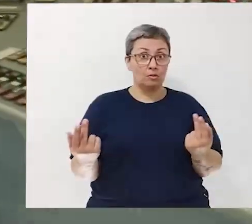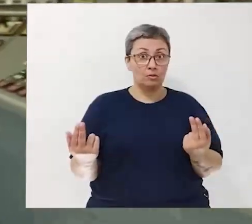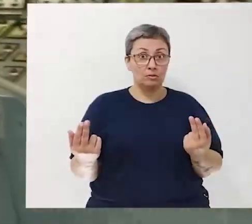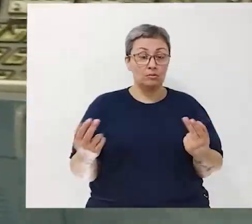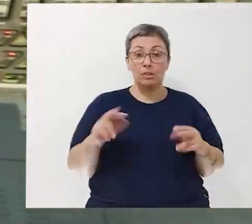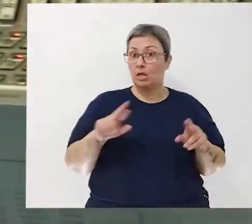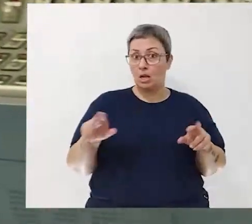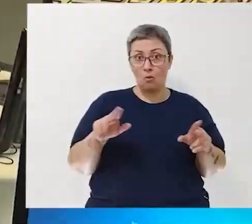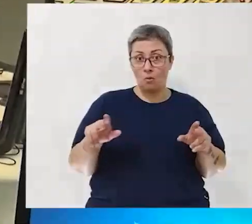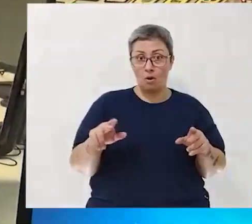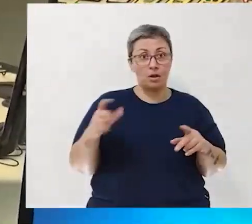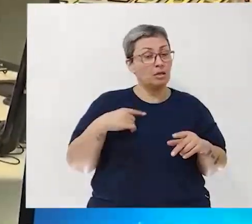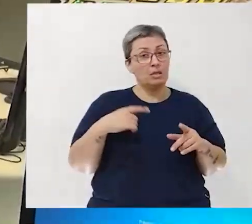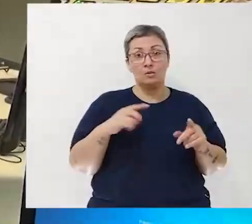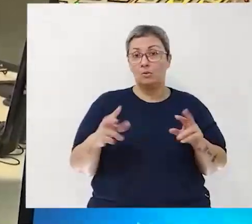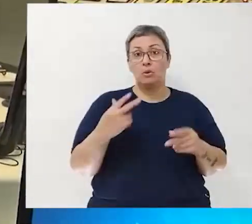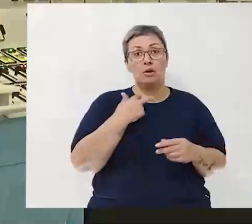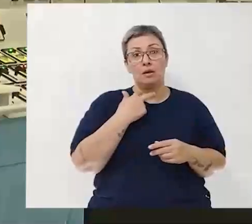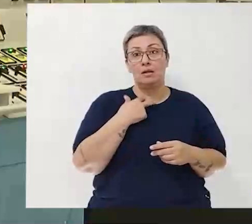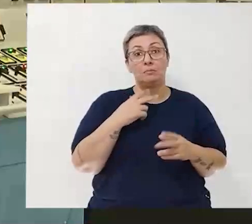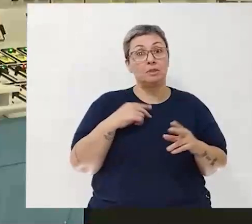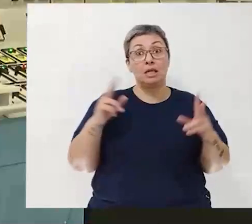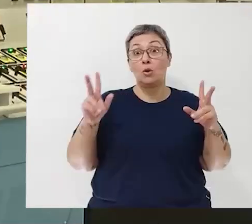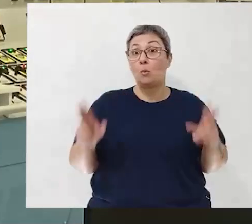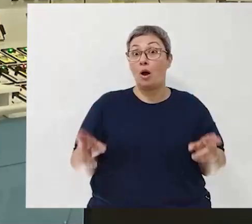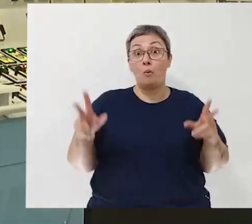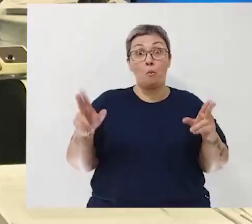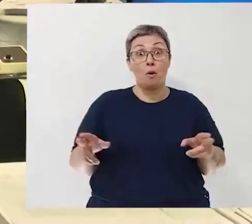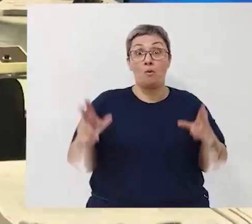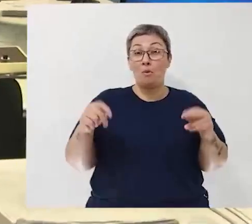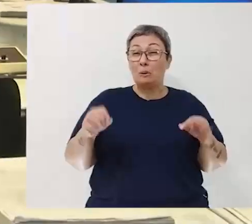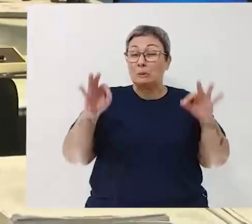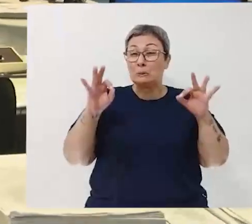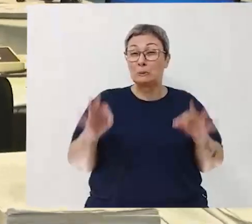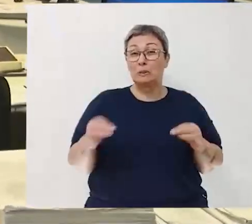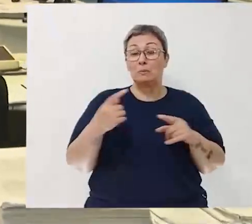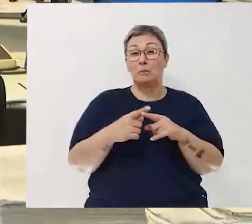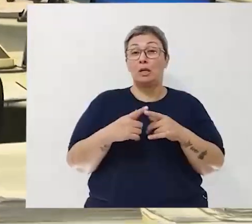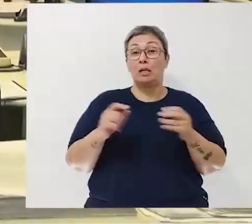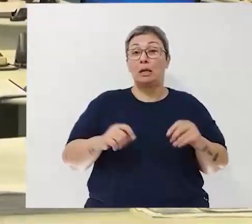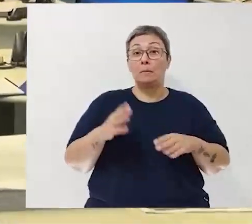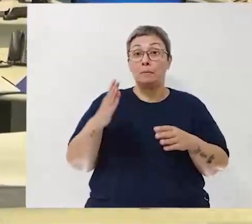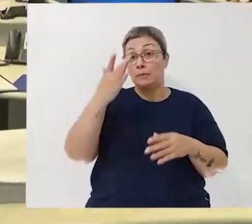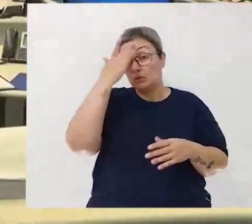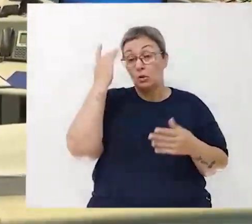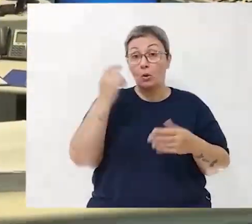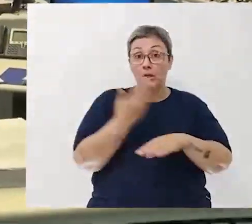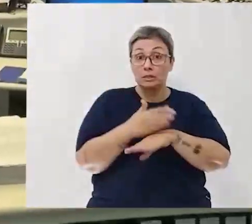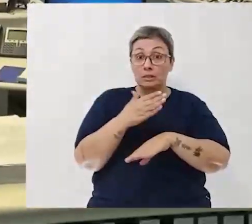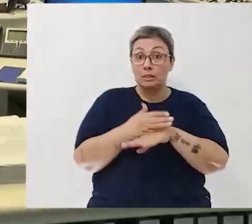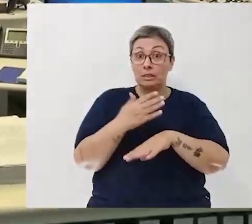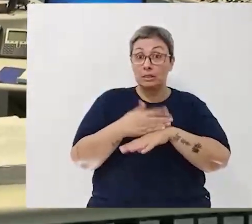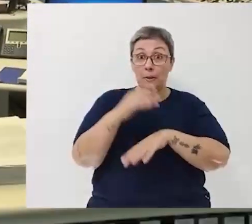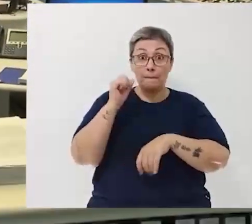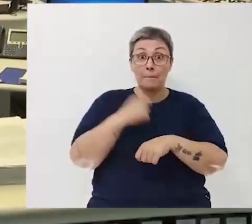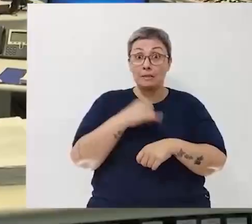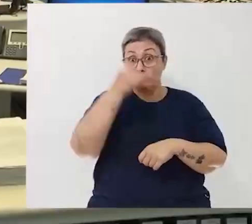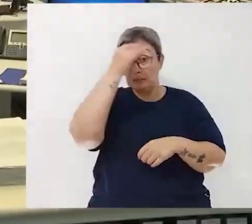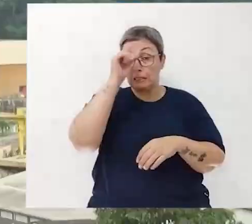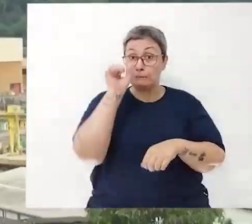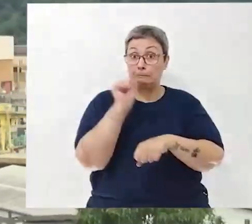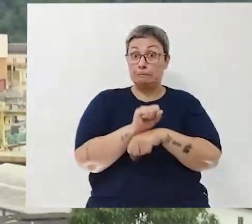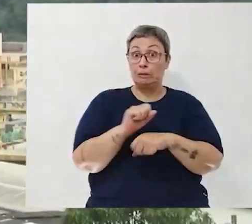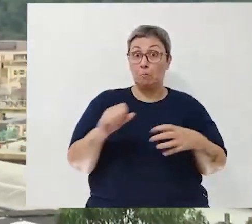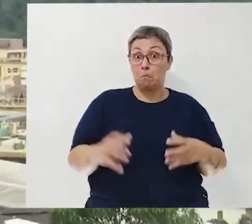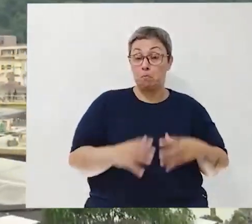pouco? Nenhuma? Não é para ter mesmo. Tudo tem que ser igual. Aqui, os operadores serão treinados para impedir qualquer desastre na